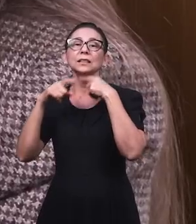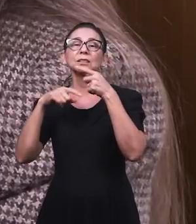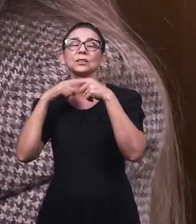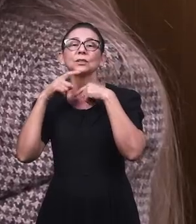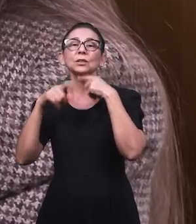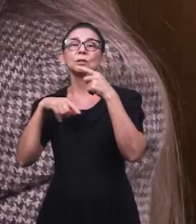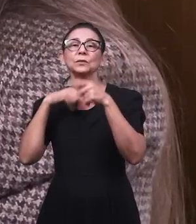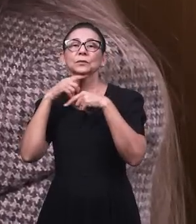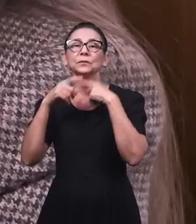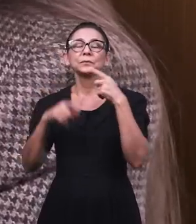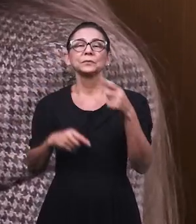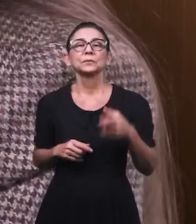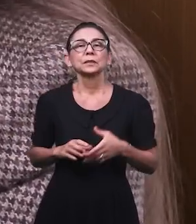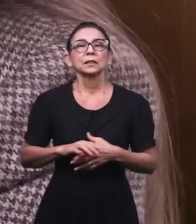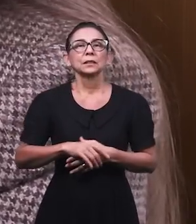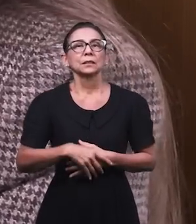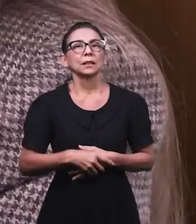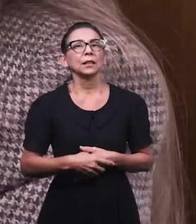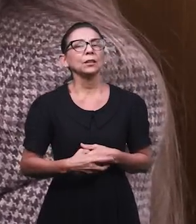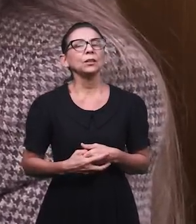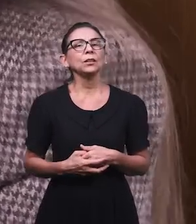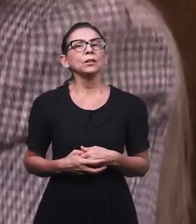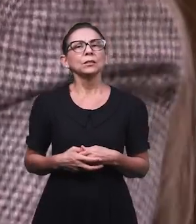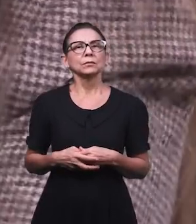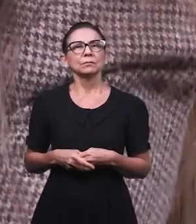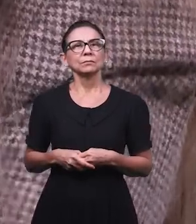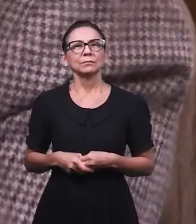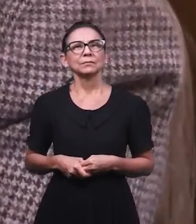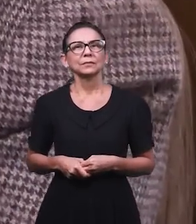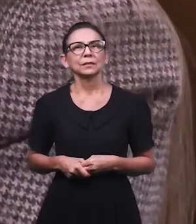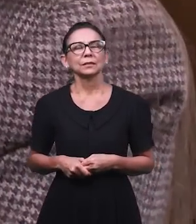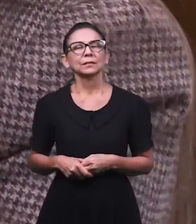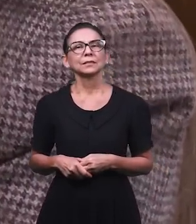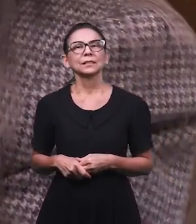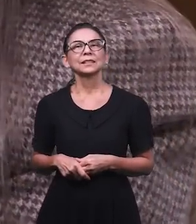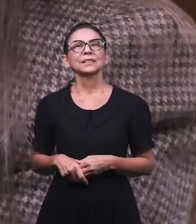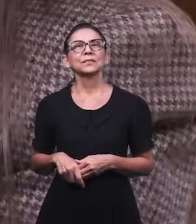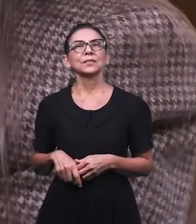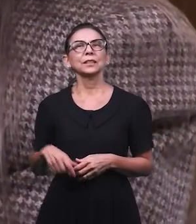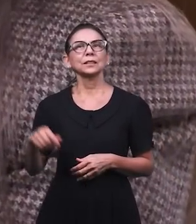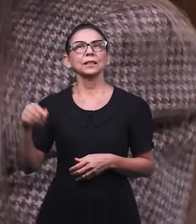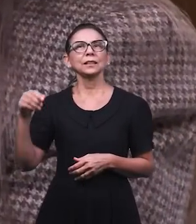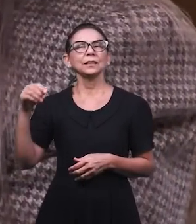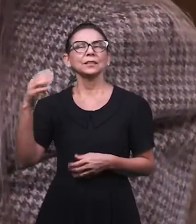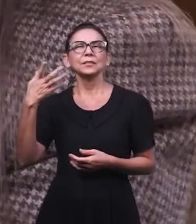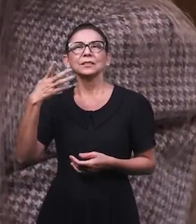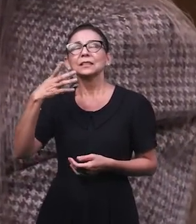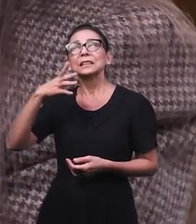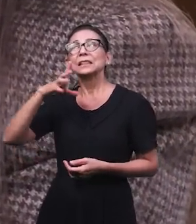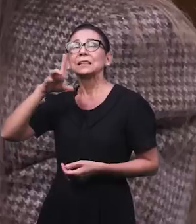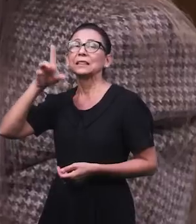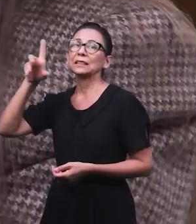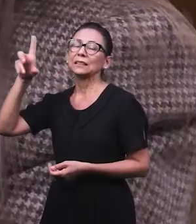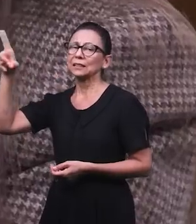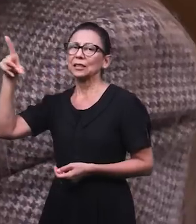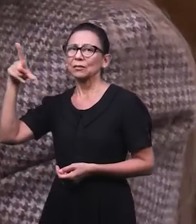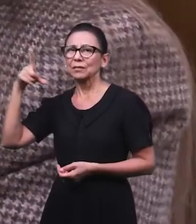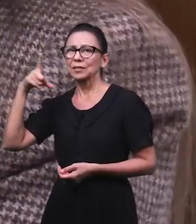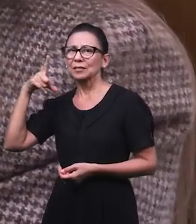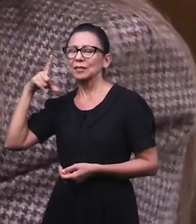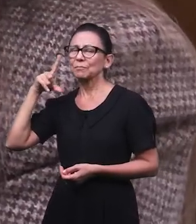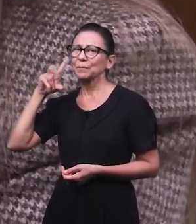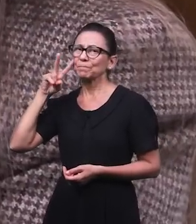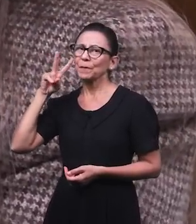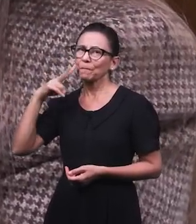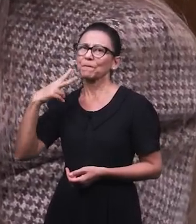ouvir, que Deus quer nos ouvir. Na verdade, não é que a minha dúvida sempre foi que Deus está me ouvindo. Não, eu sei que Deus está